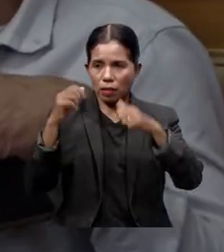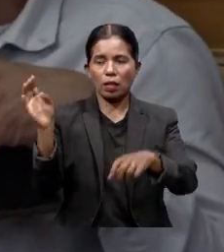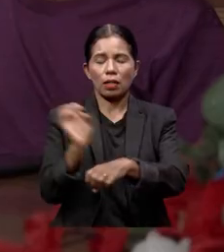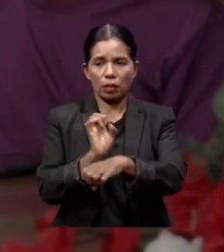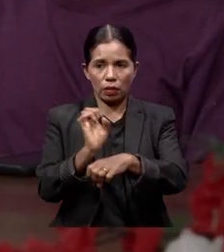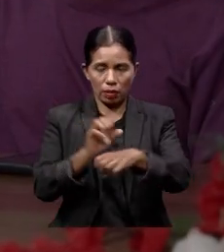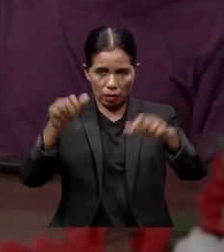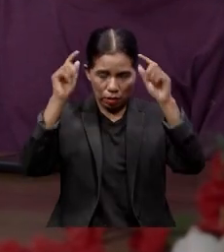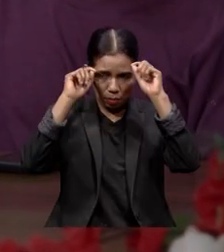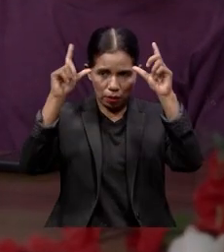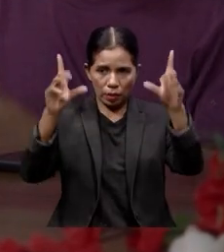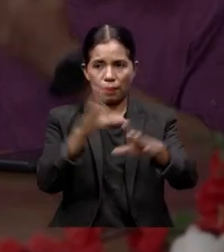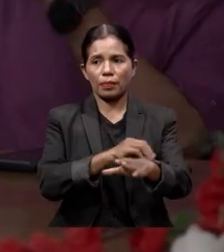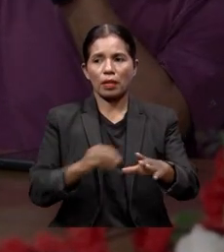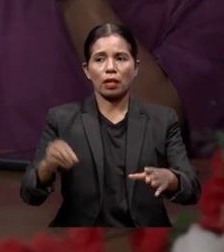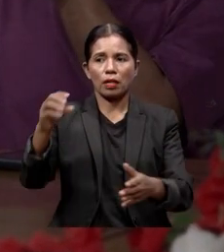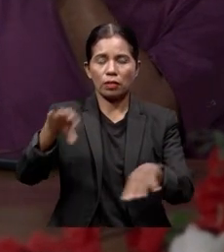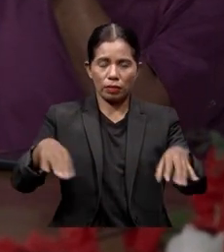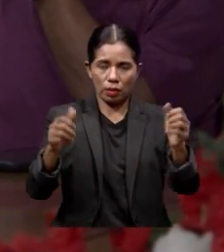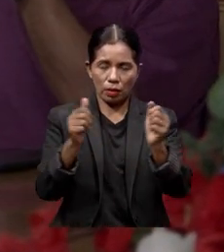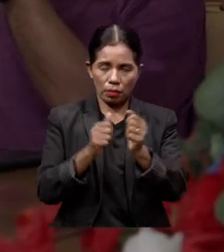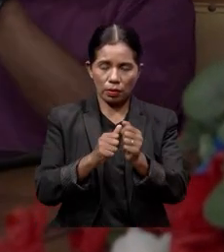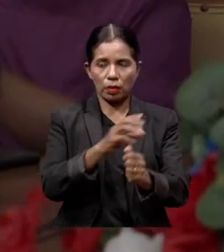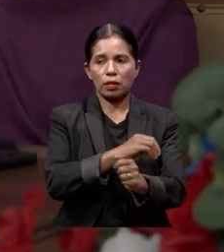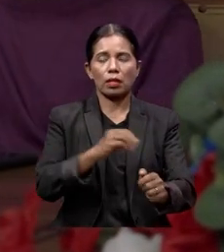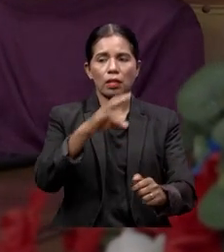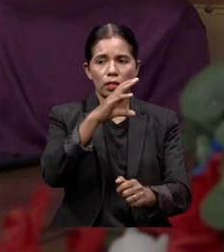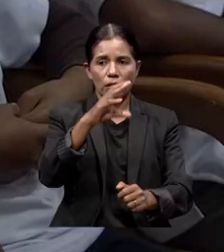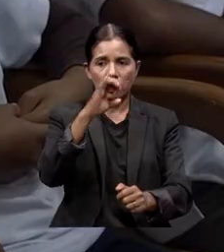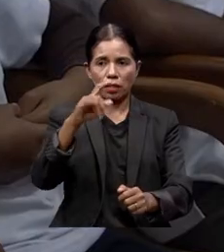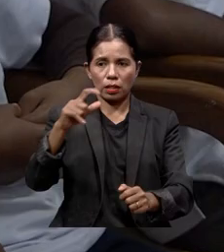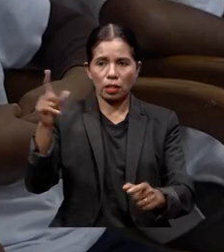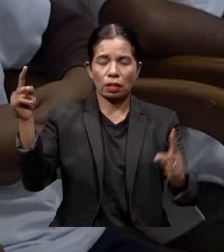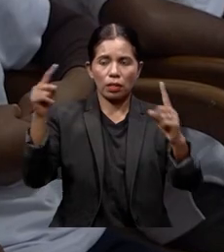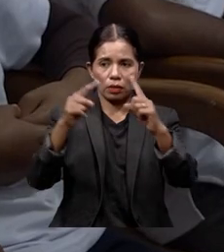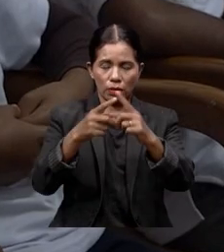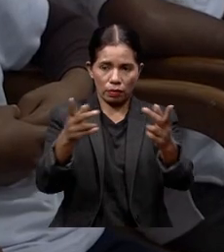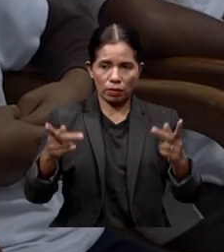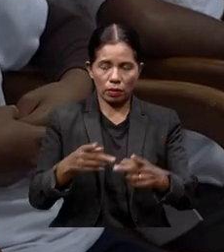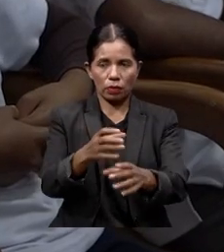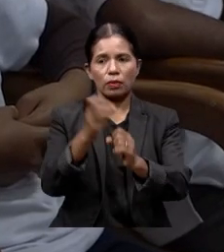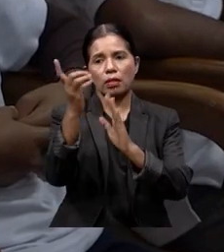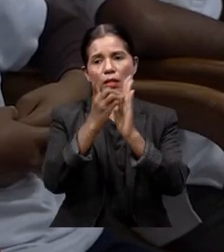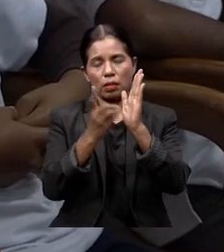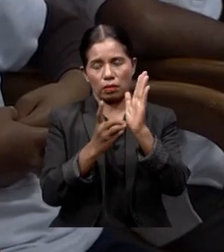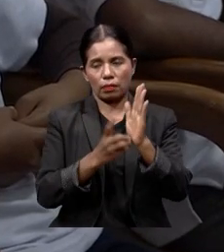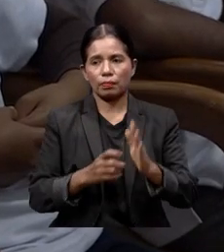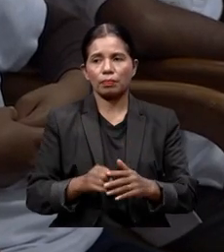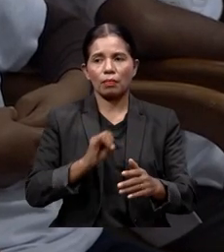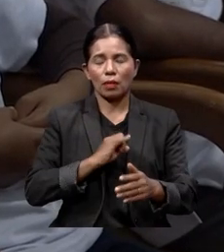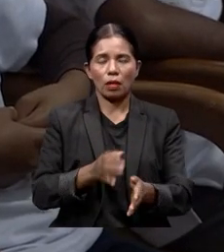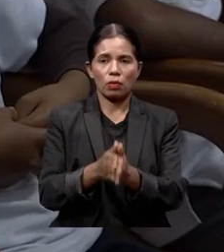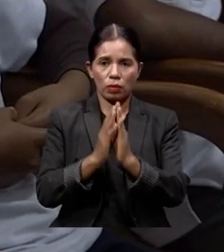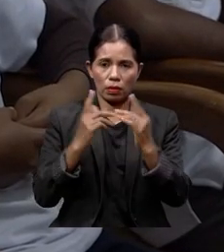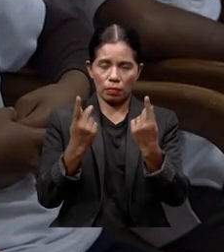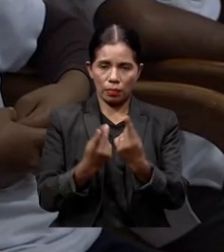e a território nacional, ato colabora o enumerador CCITL bem Hira tumba terreno ou de fotidados. A russo, ba maluco